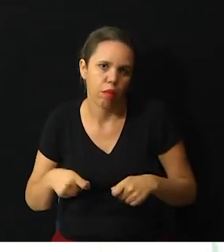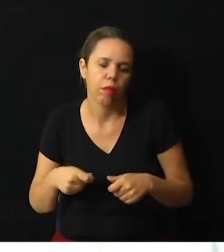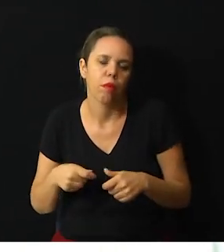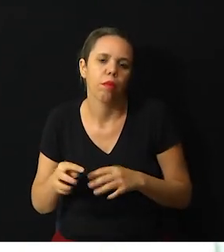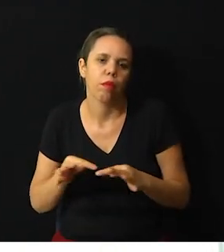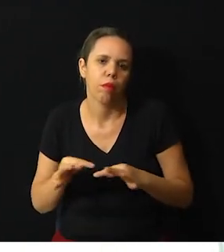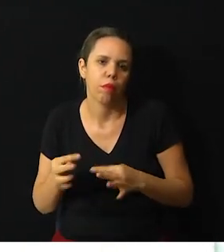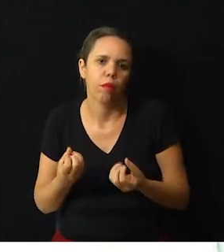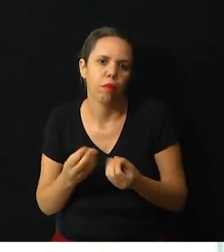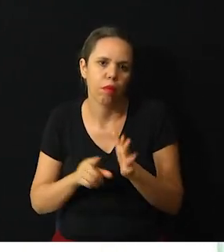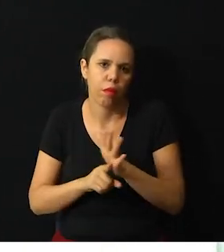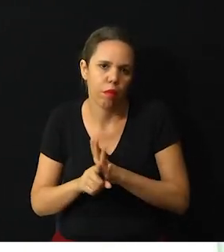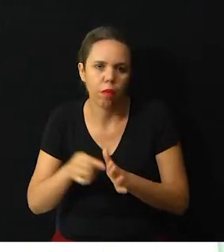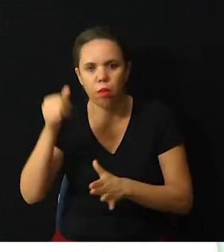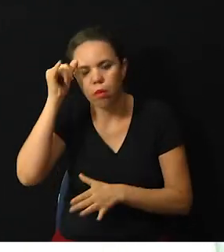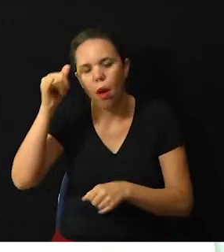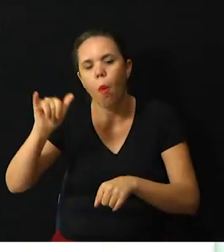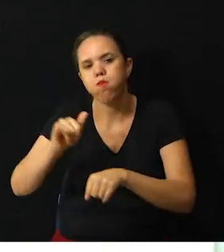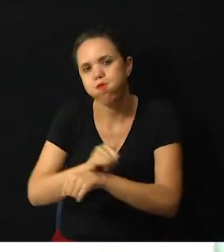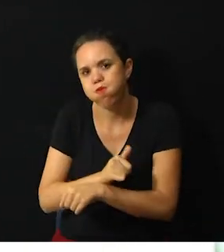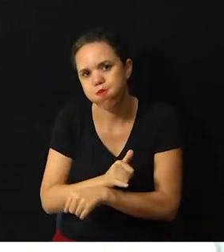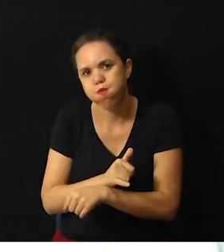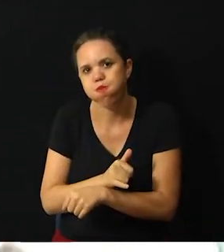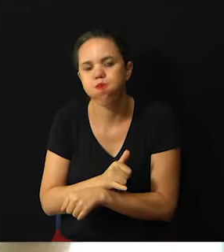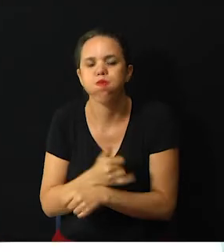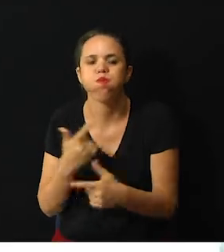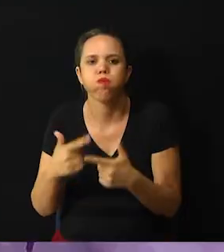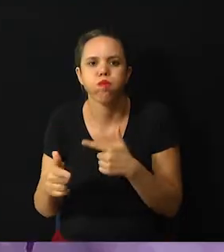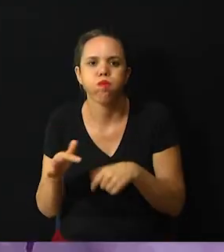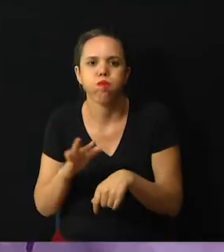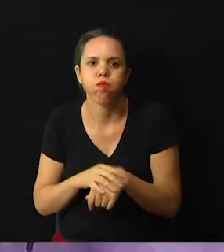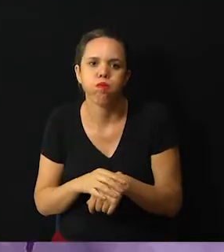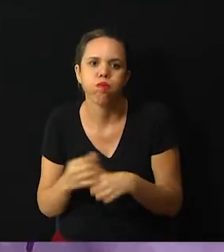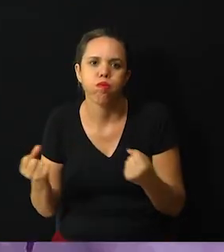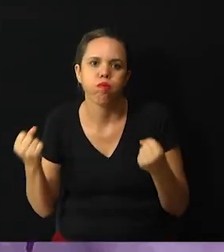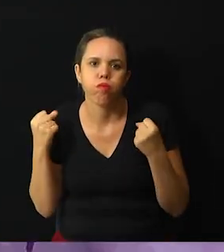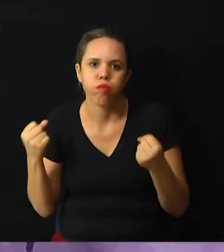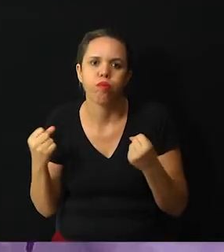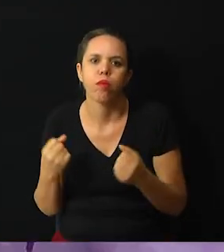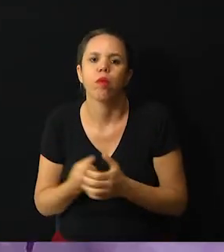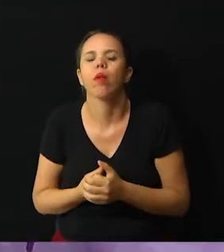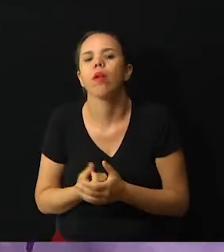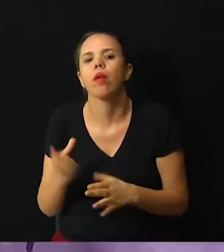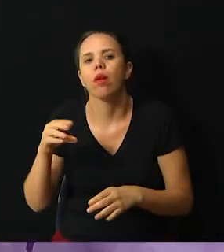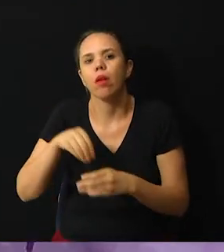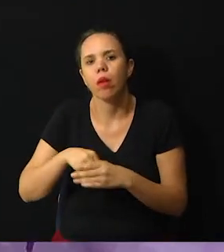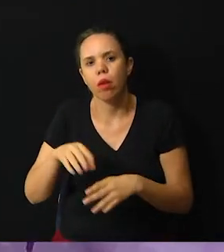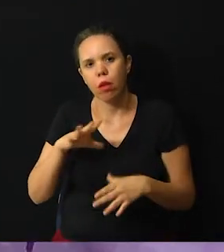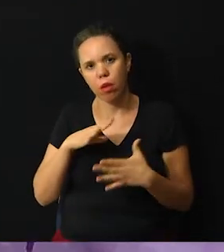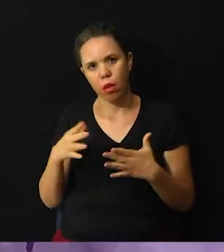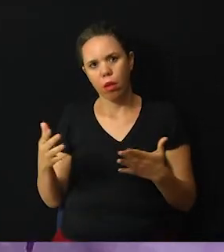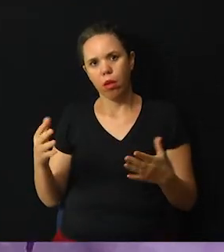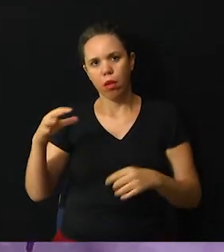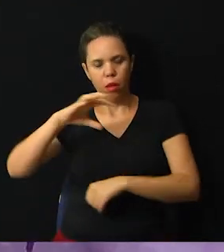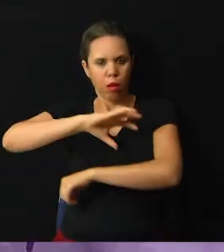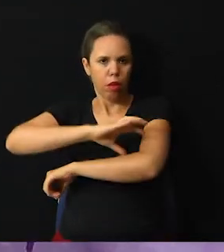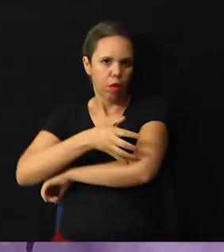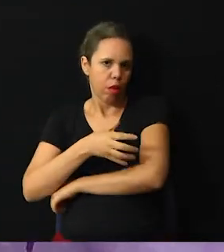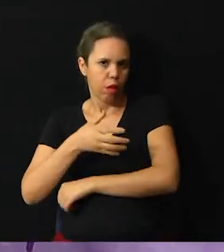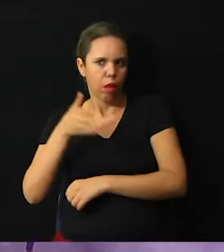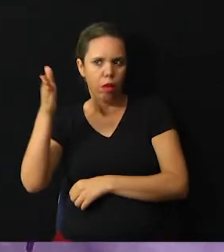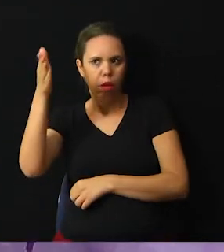tratar, acesso à informação de como prevenir a obesidade, oportunidade de fazer atividade física dentro da minha cidade, na